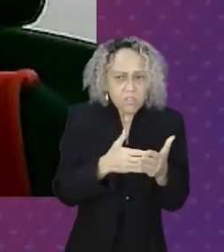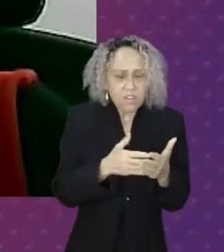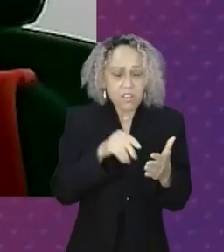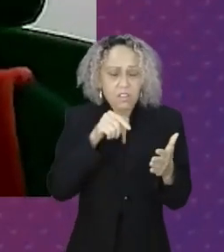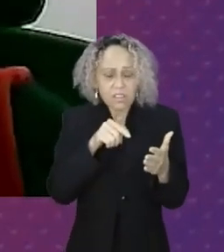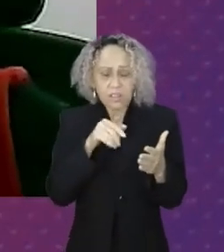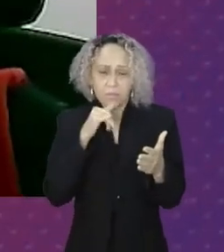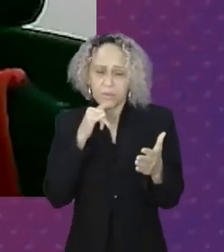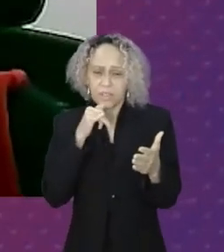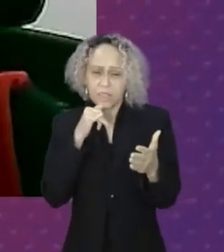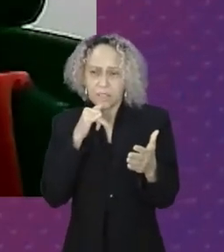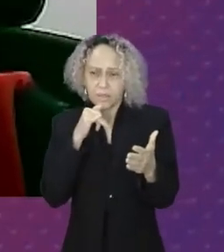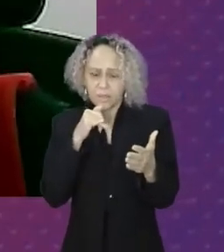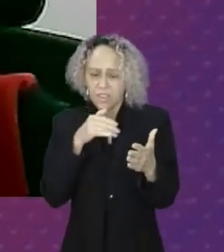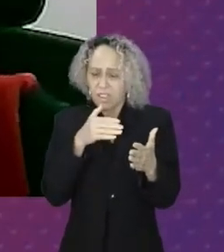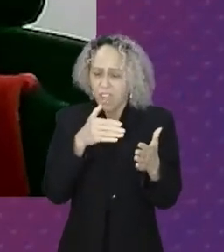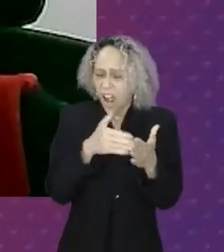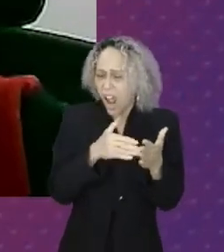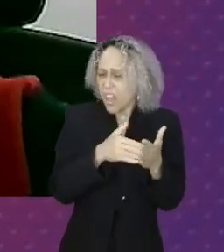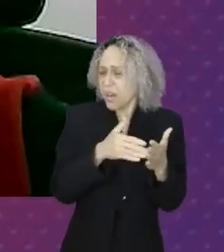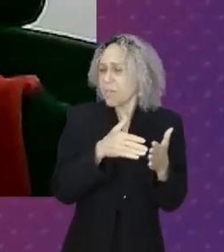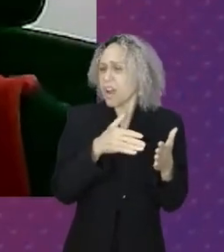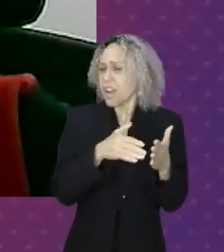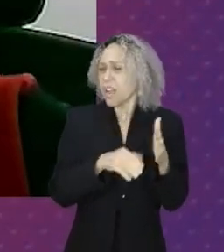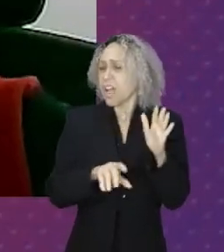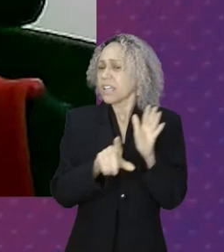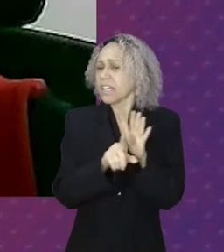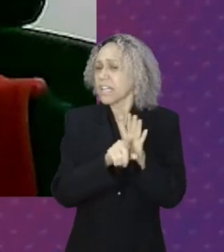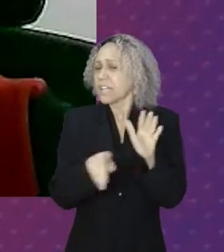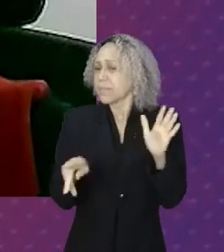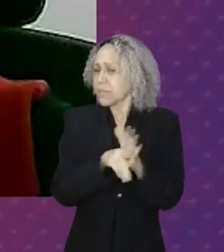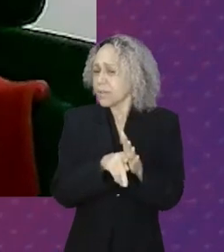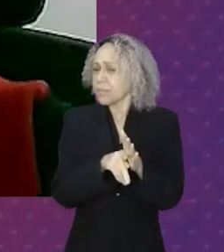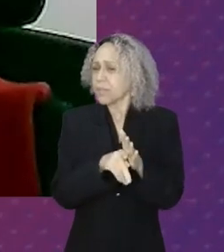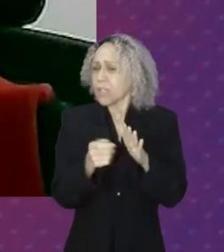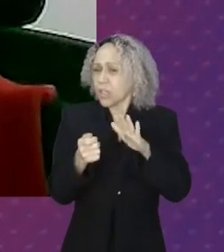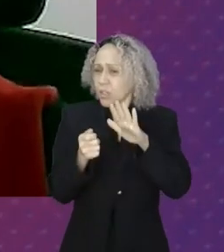legislação própria do fundo eleitoral é